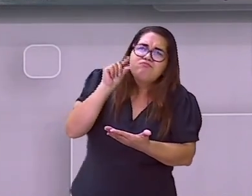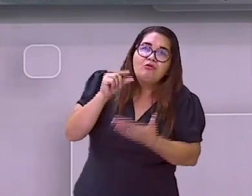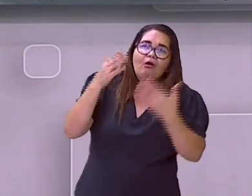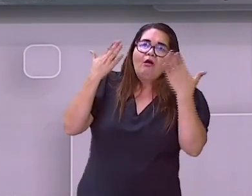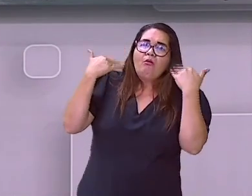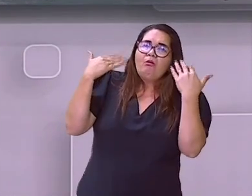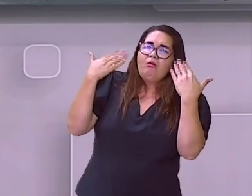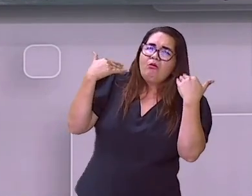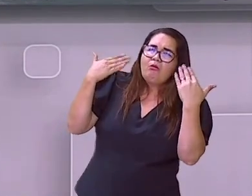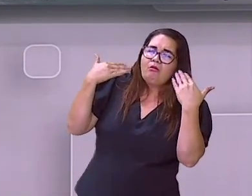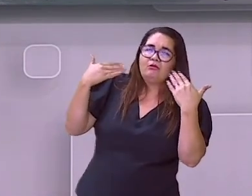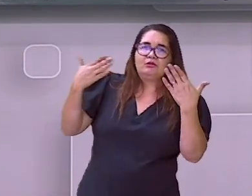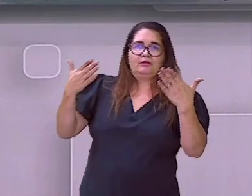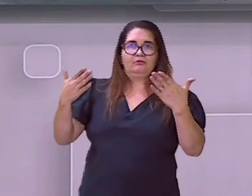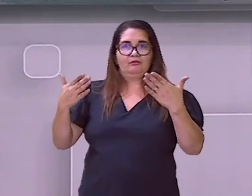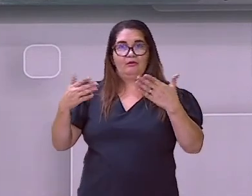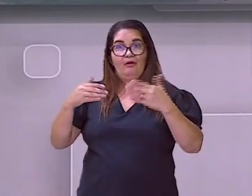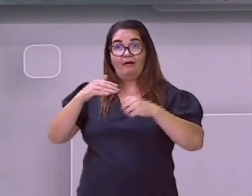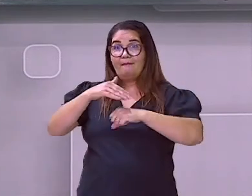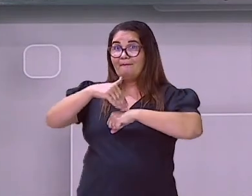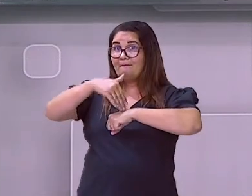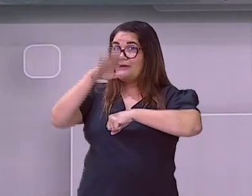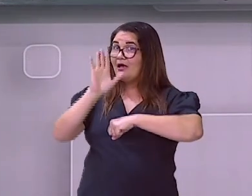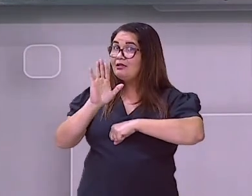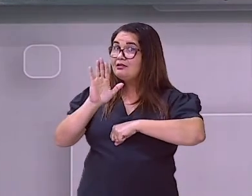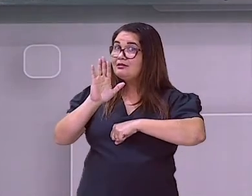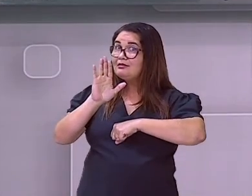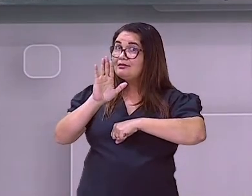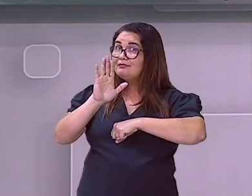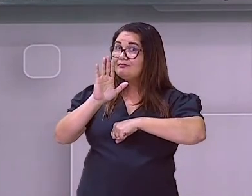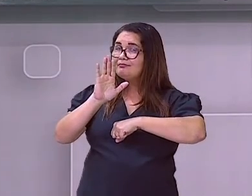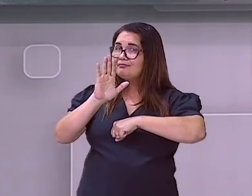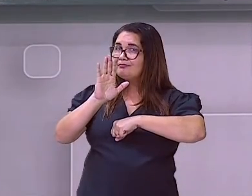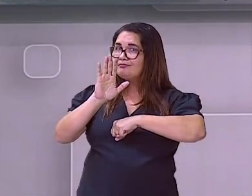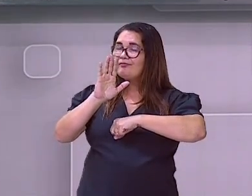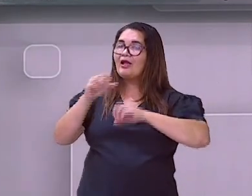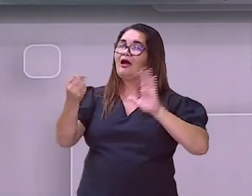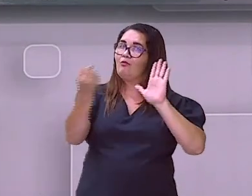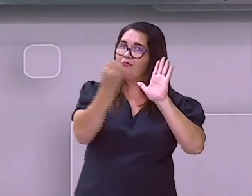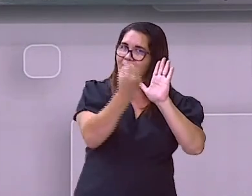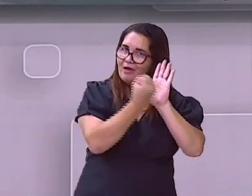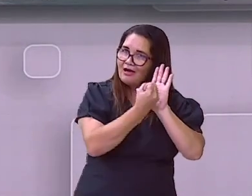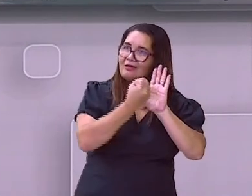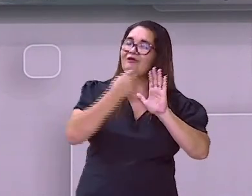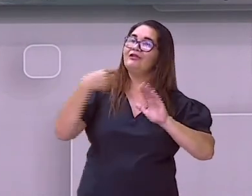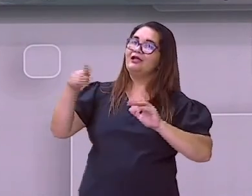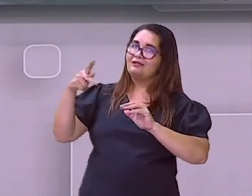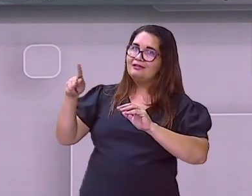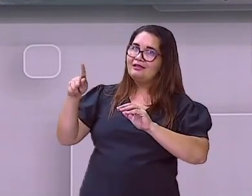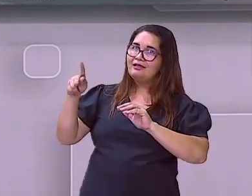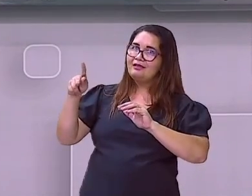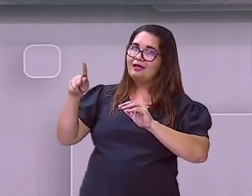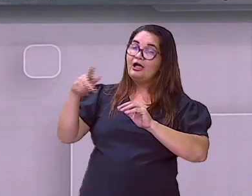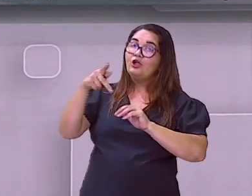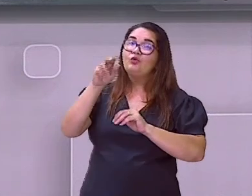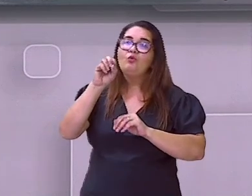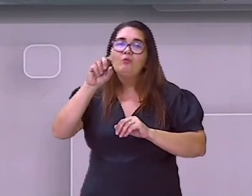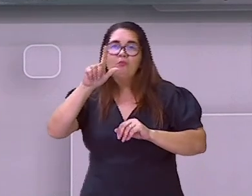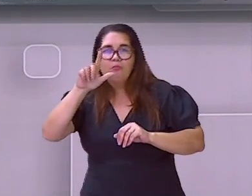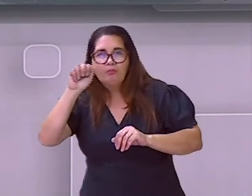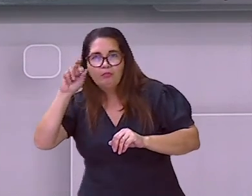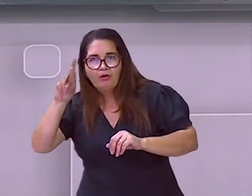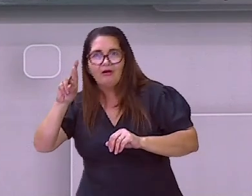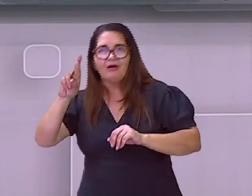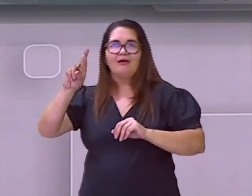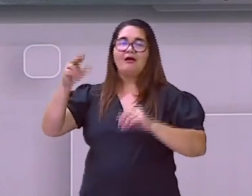grande verdade. E isso vai interferir no quê? Tipo de vegetação, que são aulas que nós